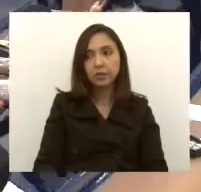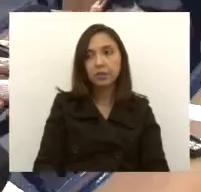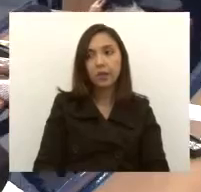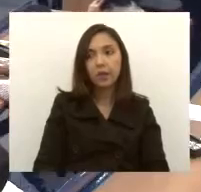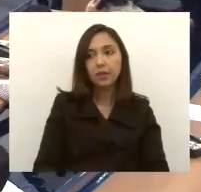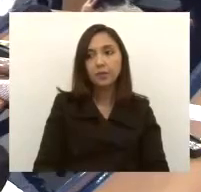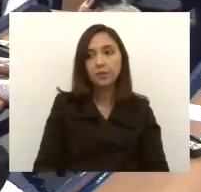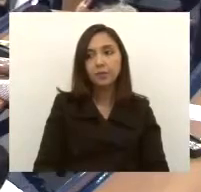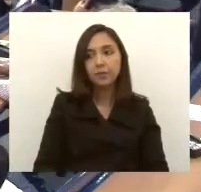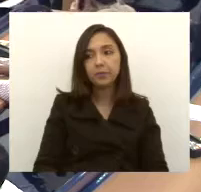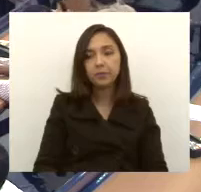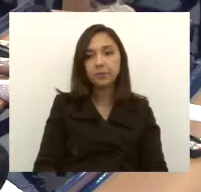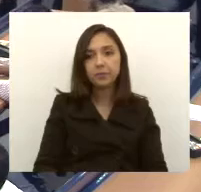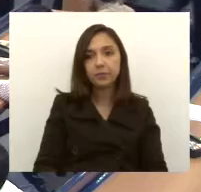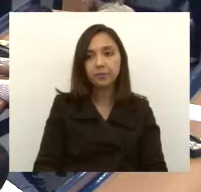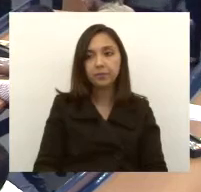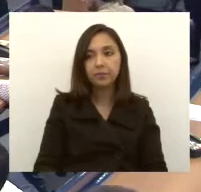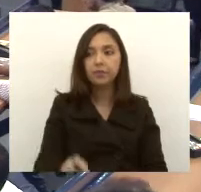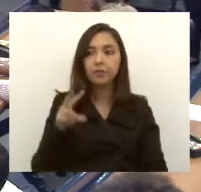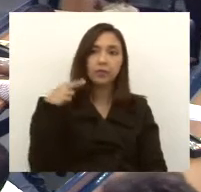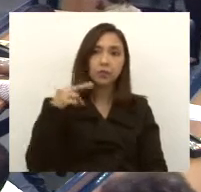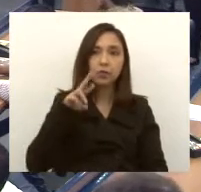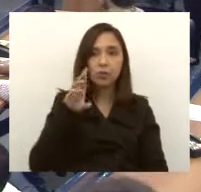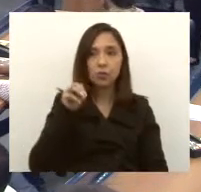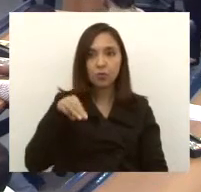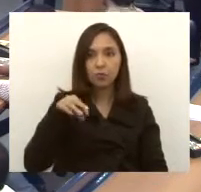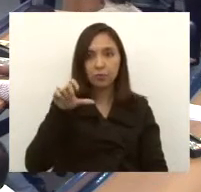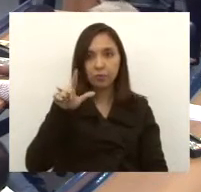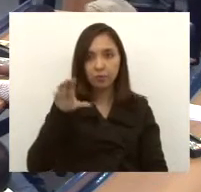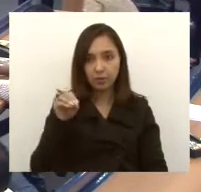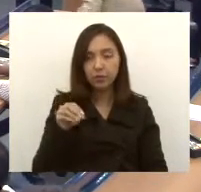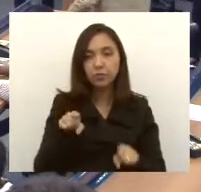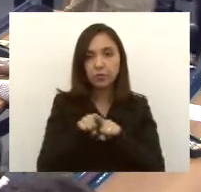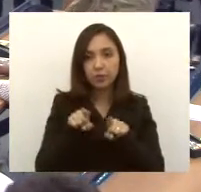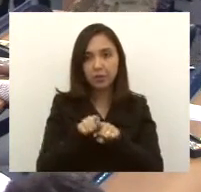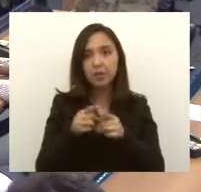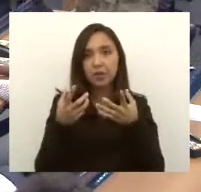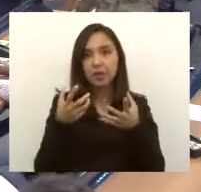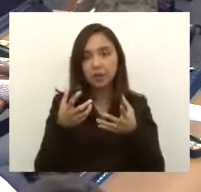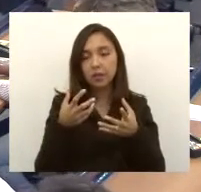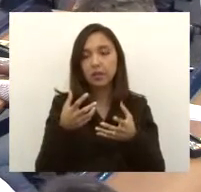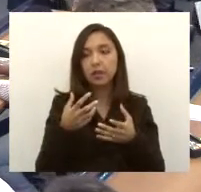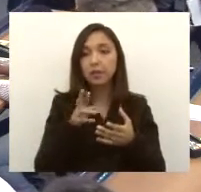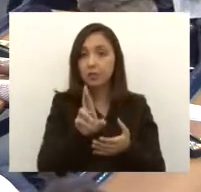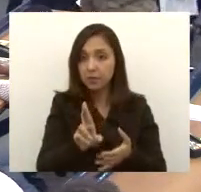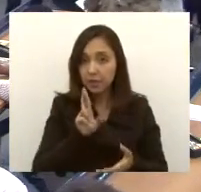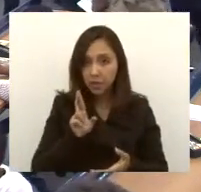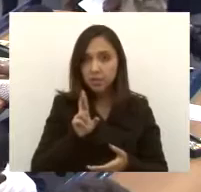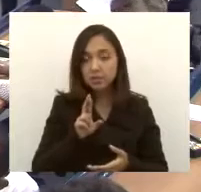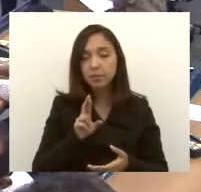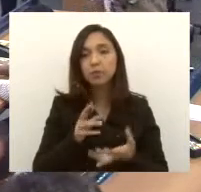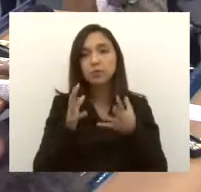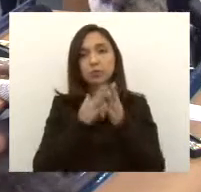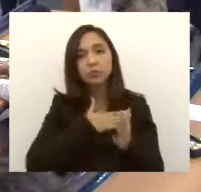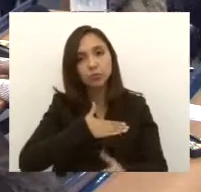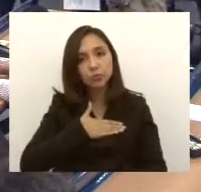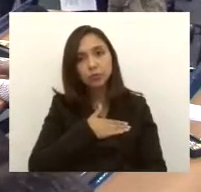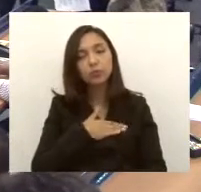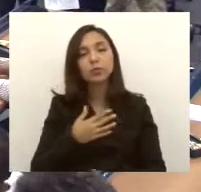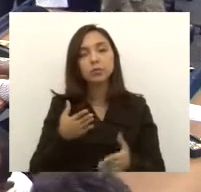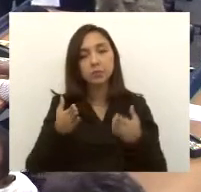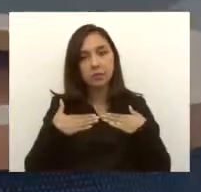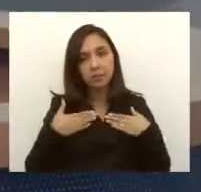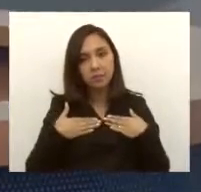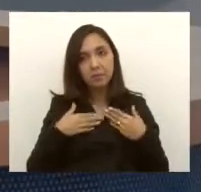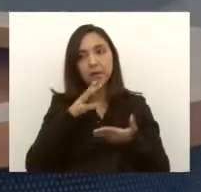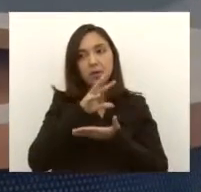presidente. Pela ordem, vereador Romildo Santos. É a mesma coisa esse vereador. Também quando vir resposta, eu gostaria que viesse para esse